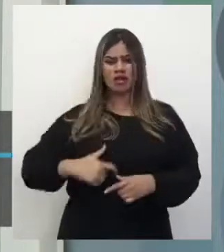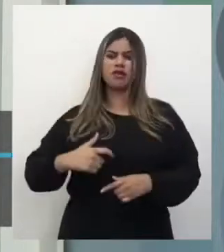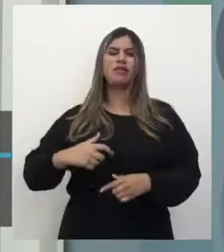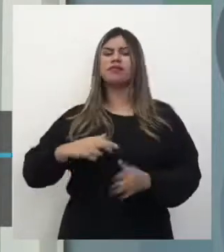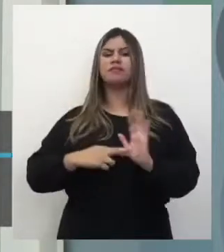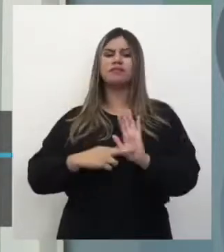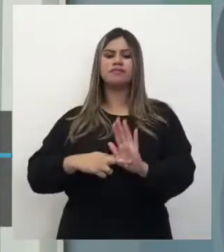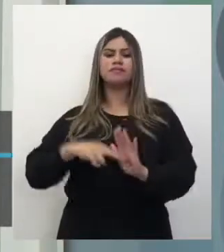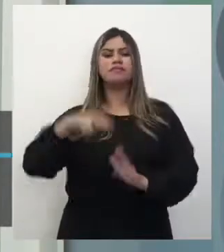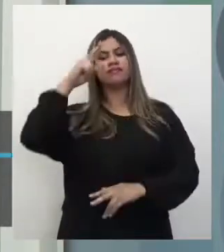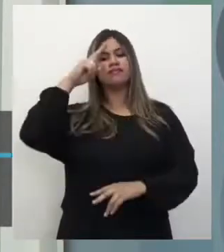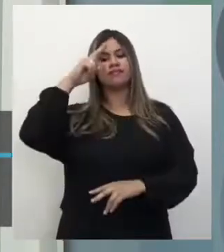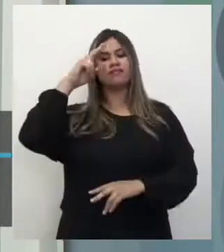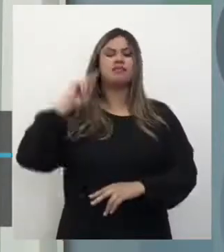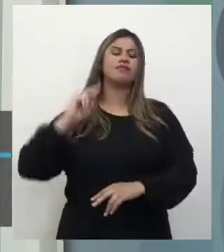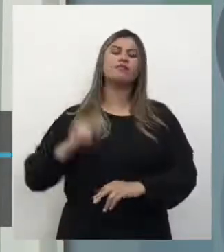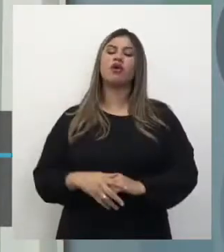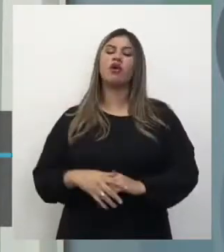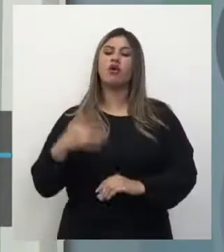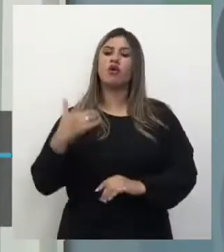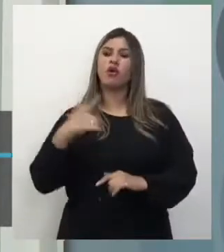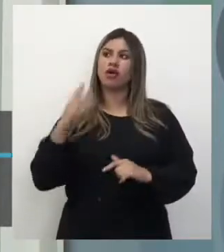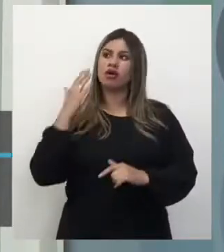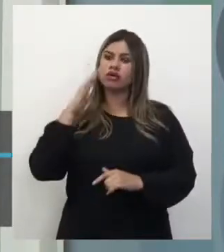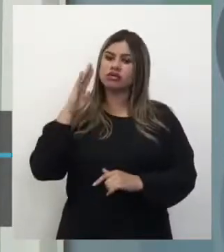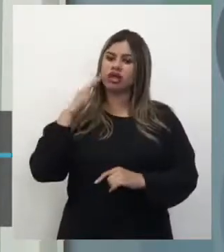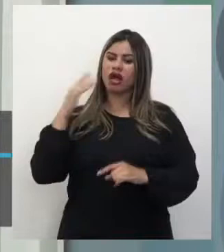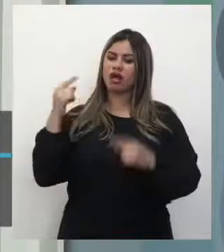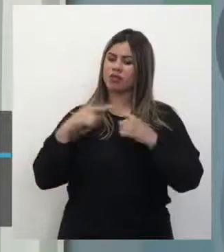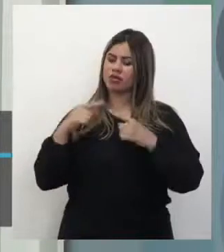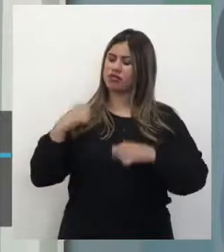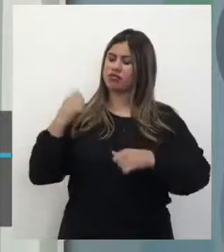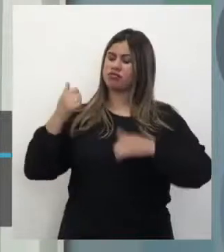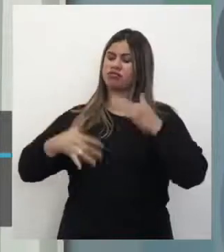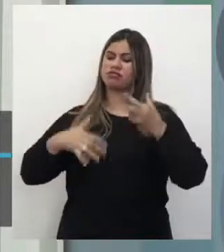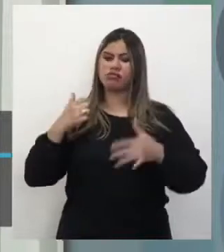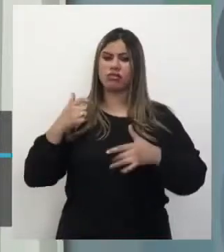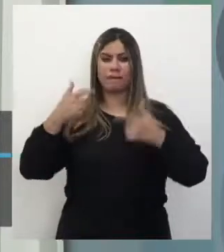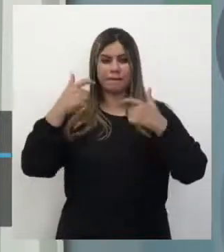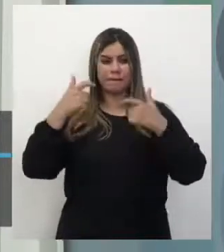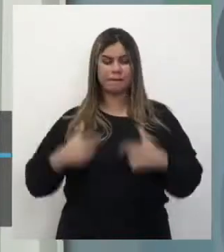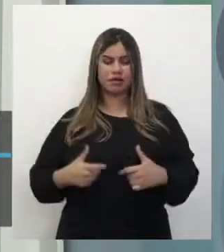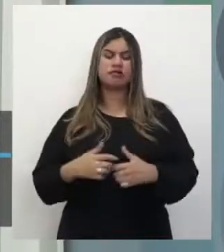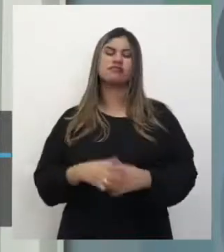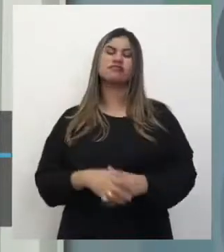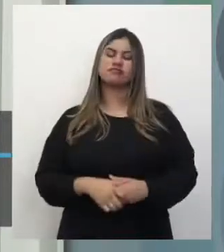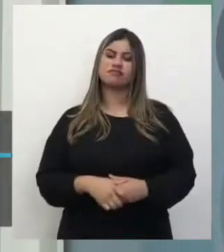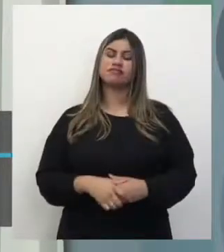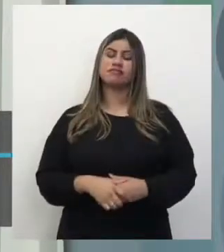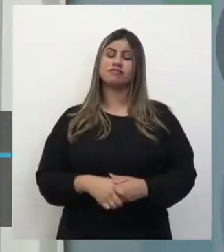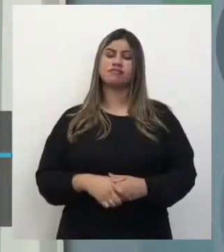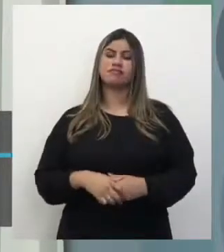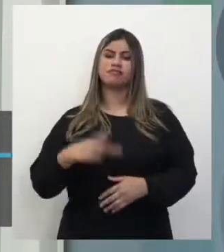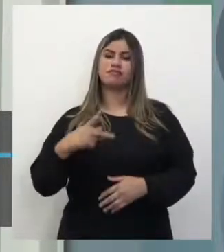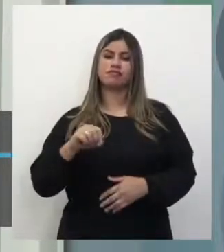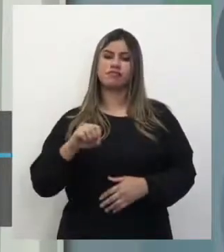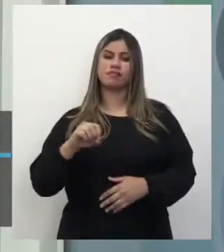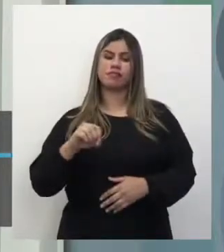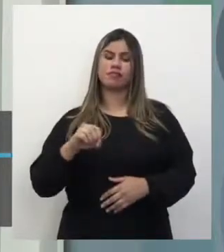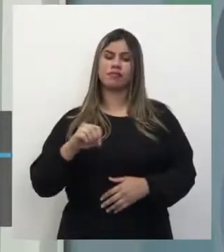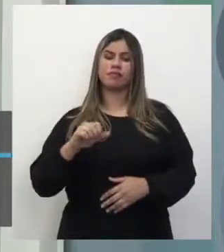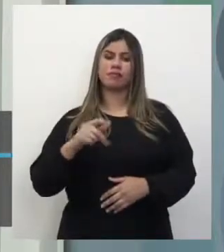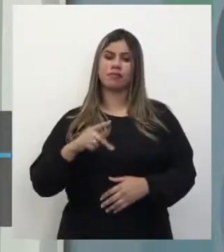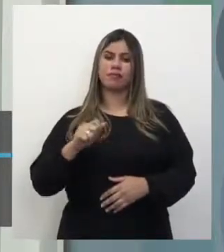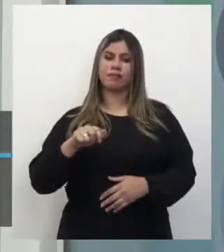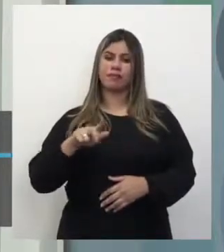outro entende de mim a história que eu conto sobre mim. Então o Paul Ricoeur, ele evidencia, ele coloca